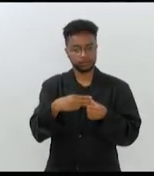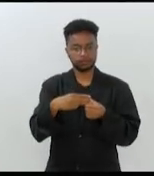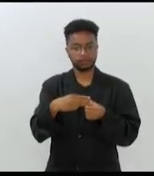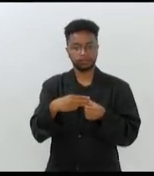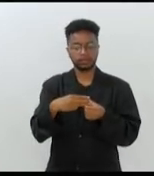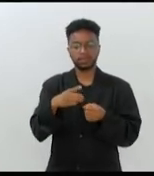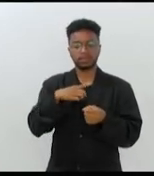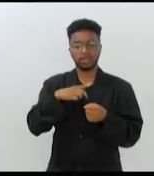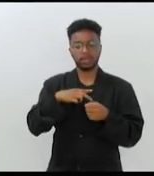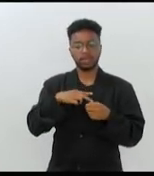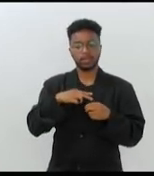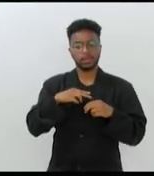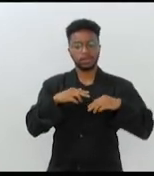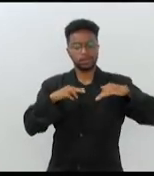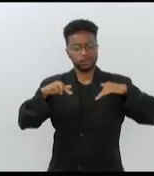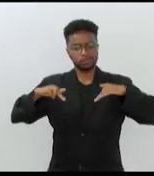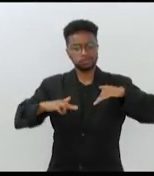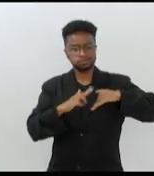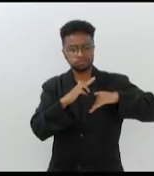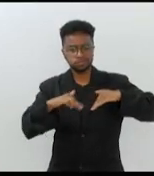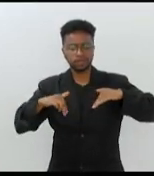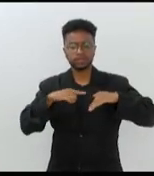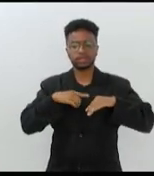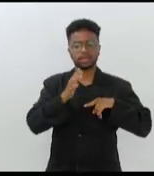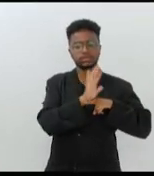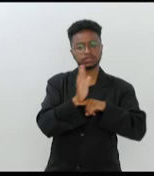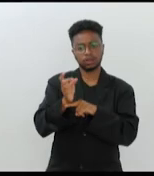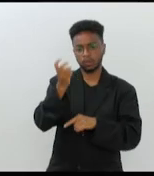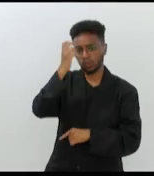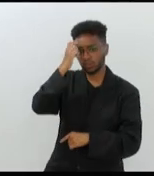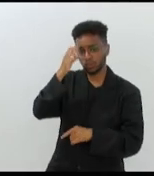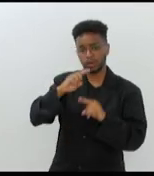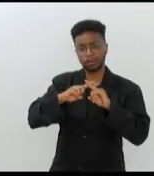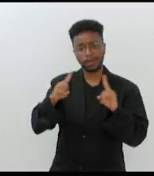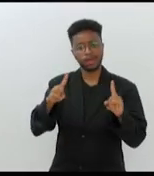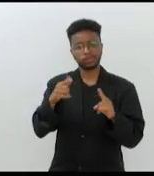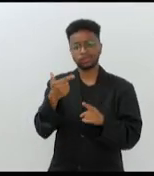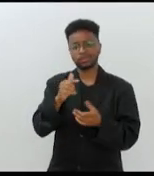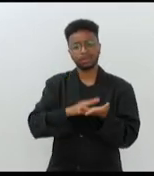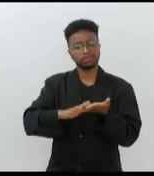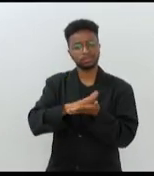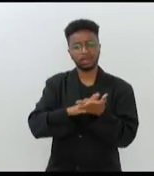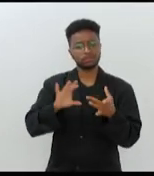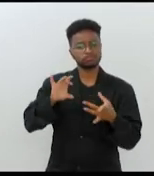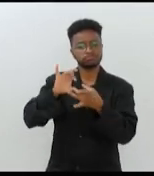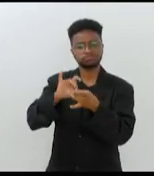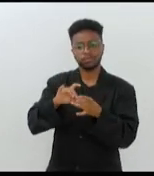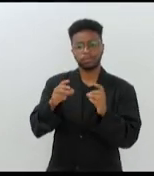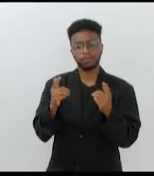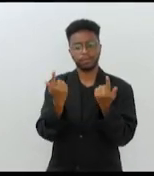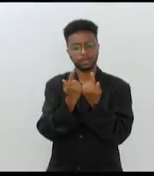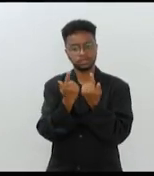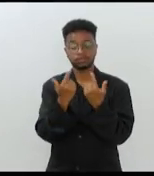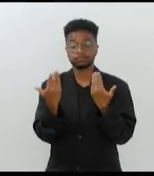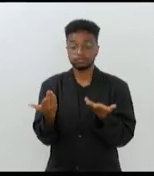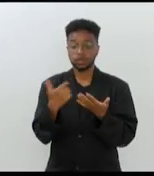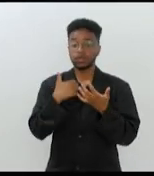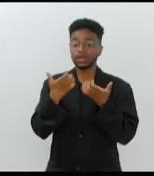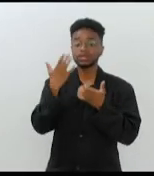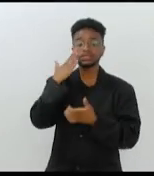de skate, cinema e cultura, mas não contempla nada de Magé. Então, eu gostaria de saber